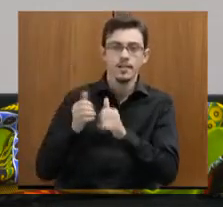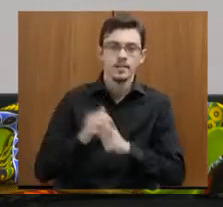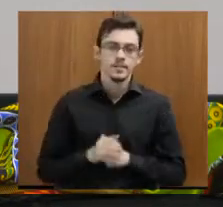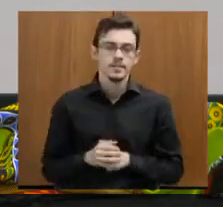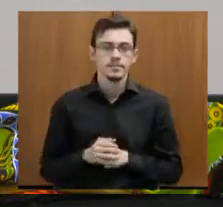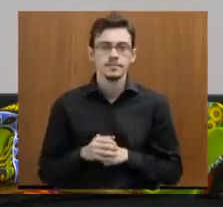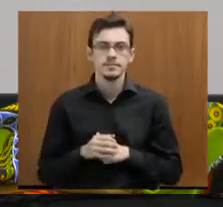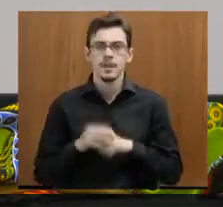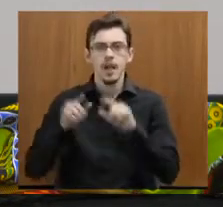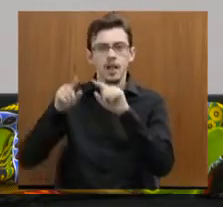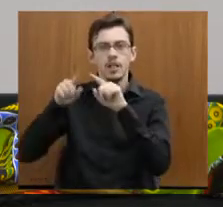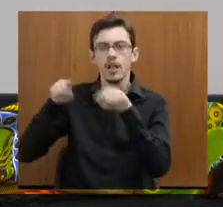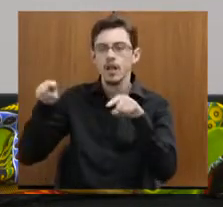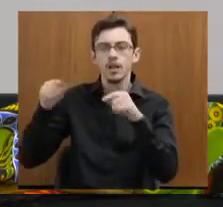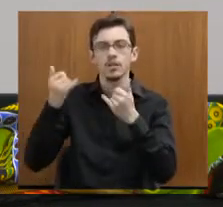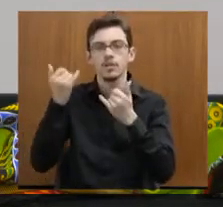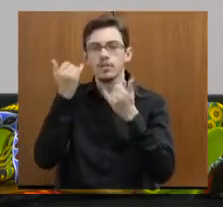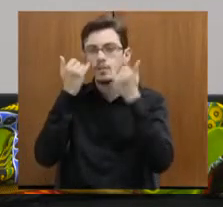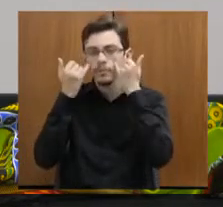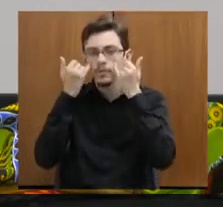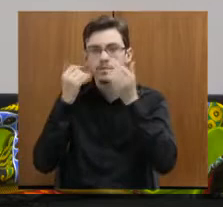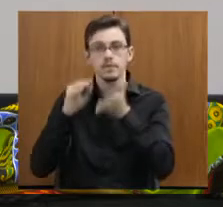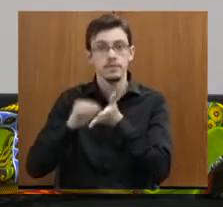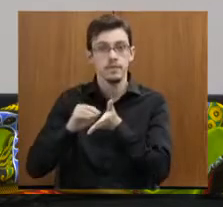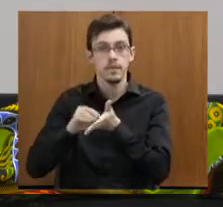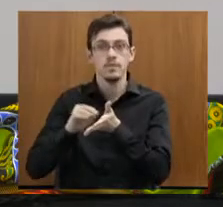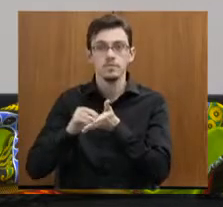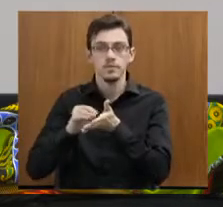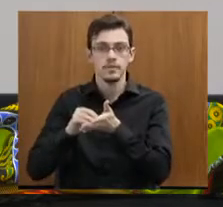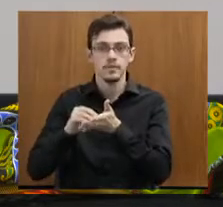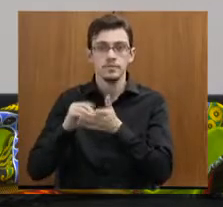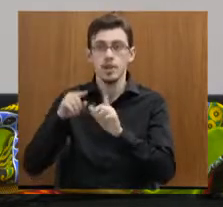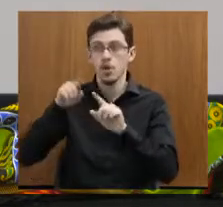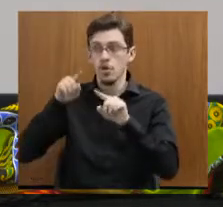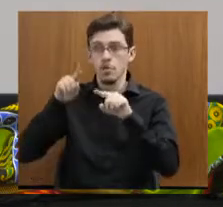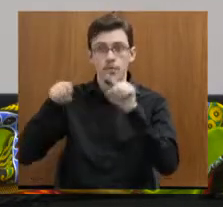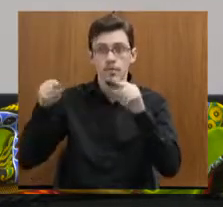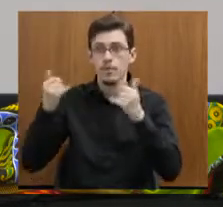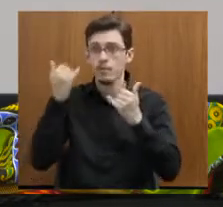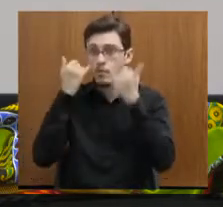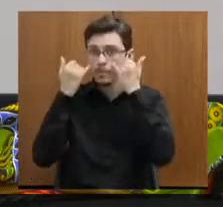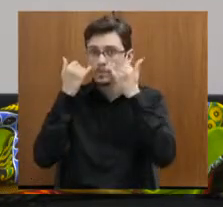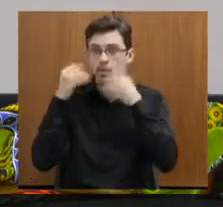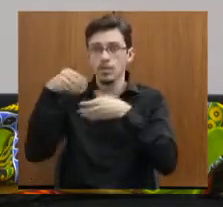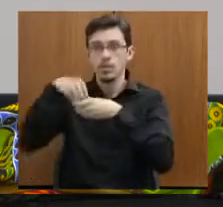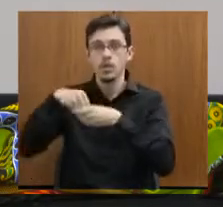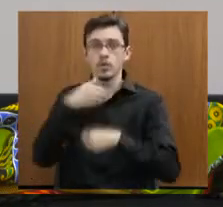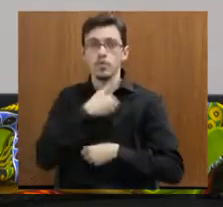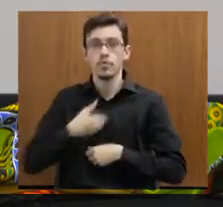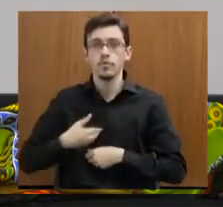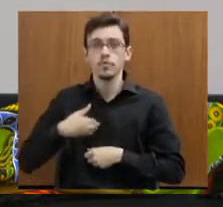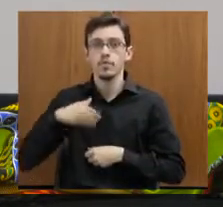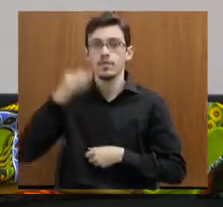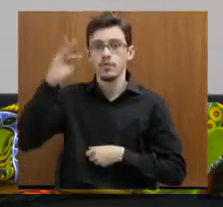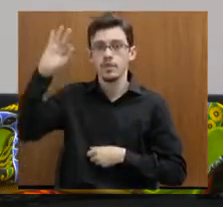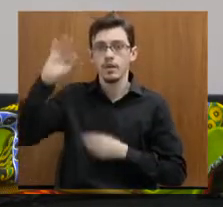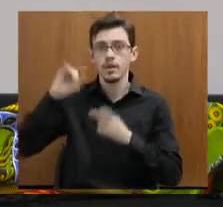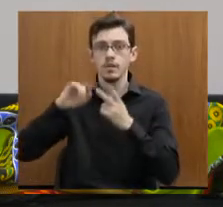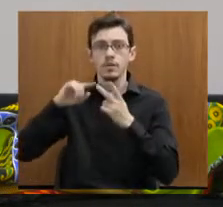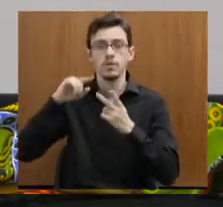dados uma consistentes é dados consistentes a nível nacional estadual e municipal